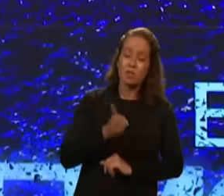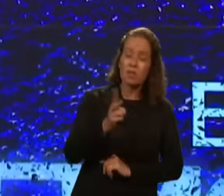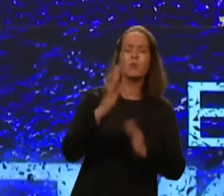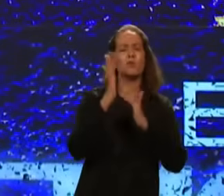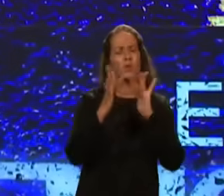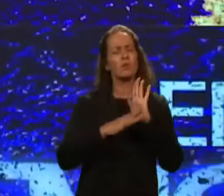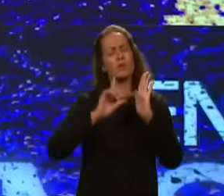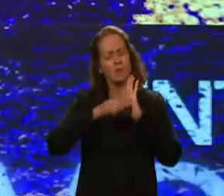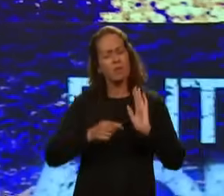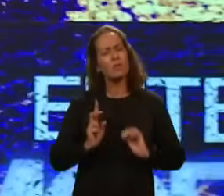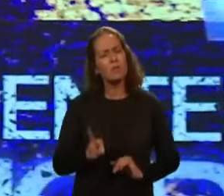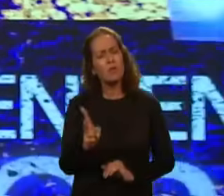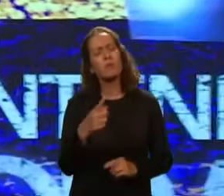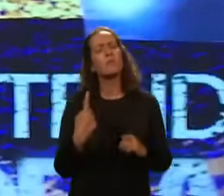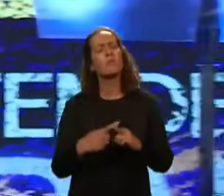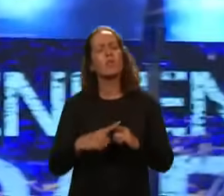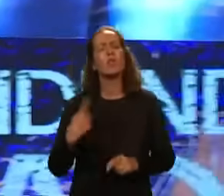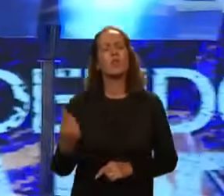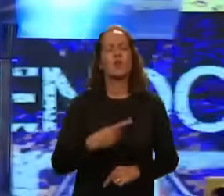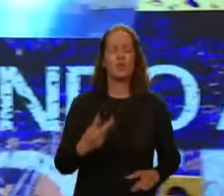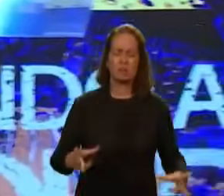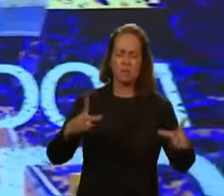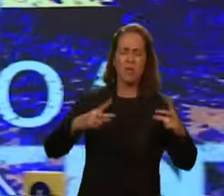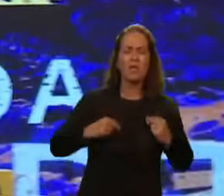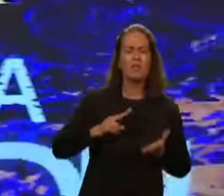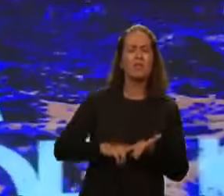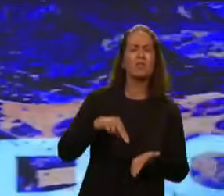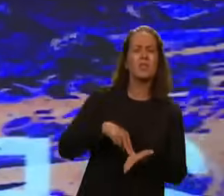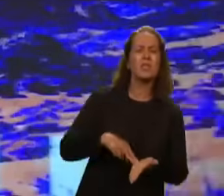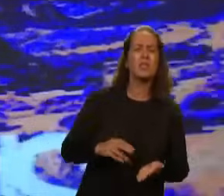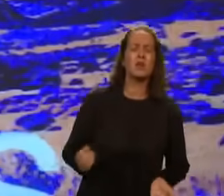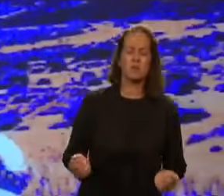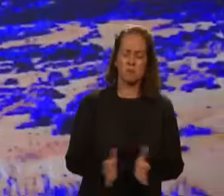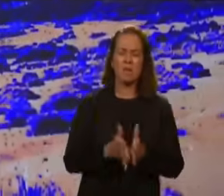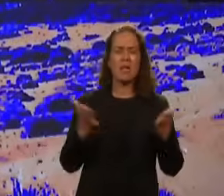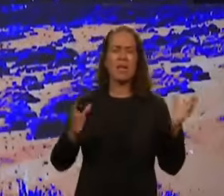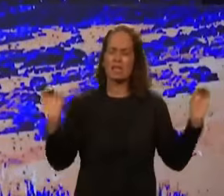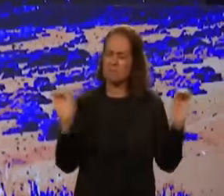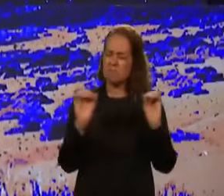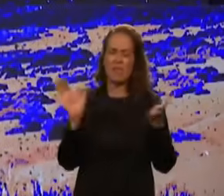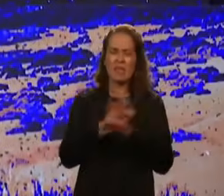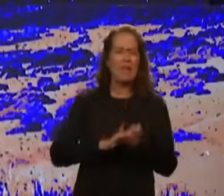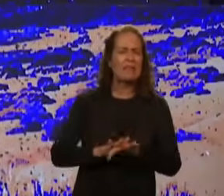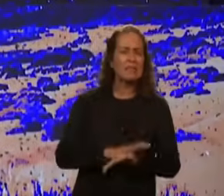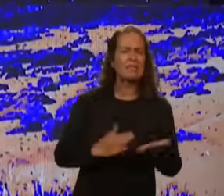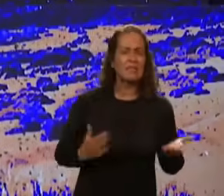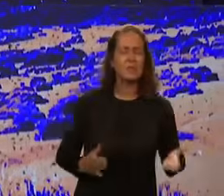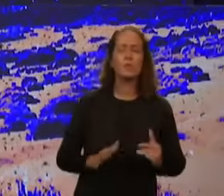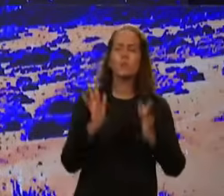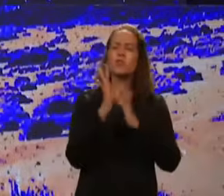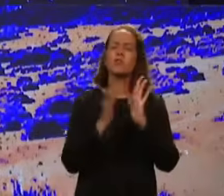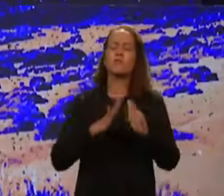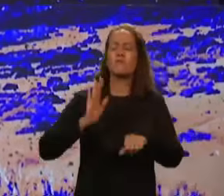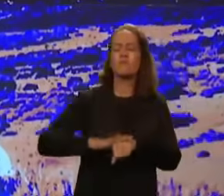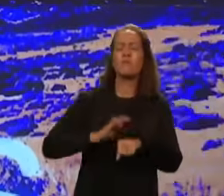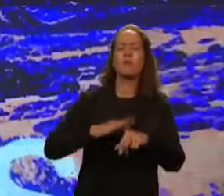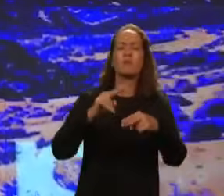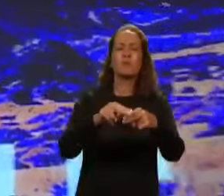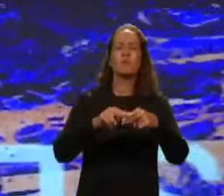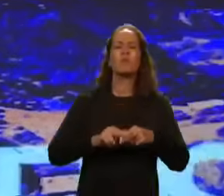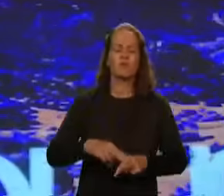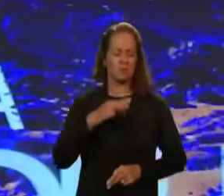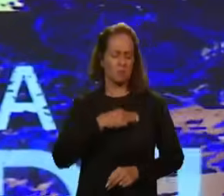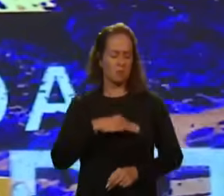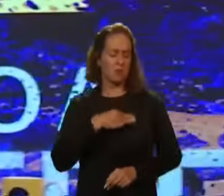sempre, porque nenhum de nós aqui é merecedor de uma ressurreição, nem de milagre, nem de nada. Ele faz por misericórdia e ele faz